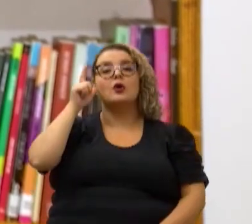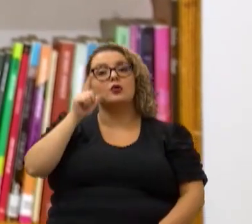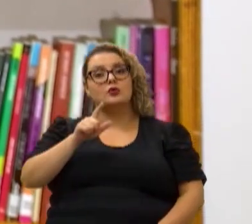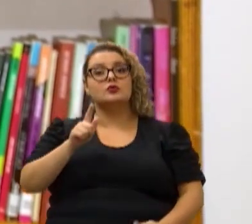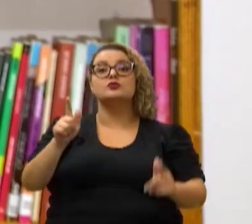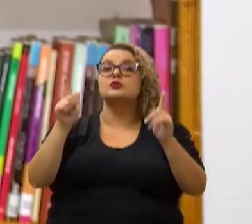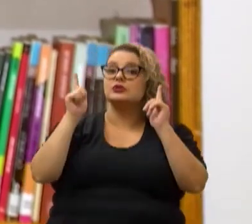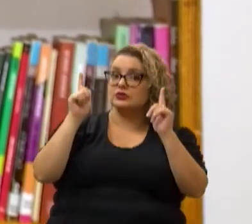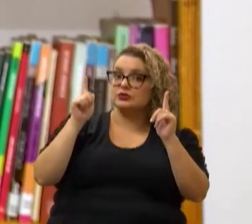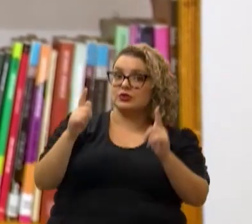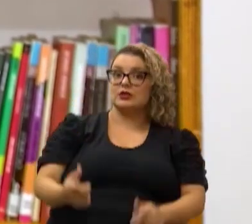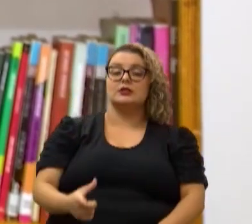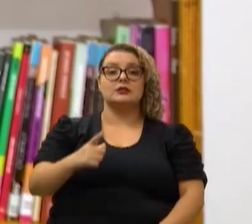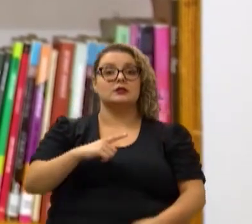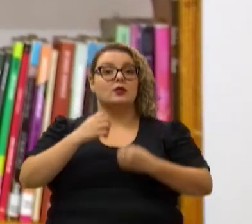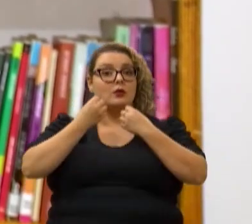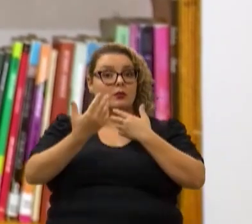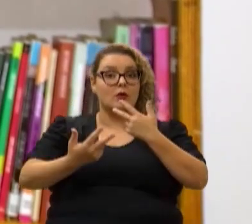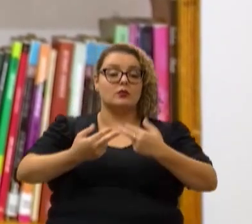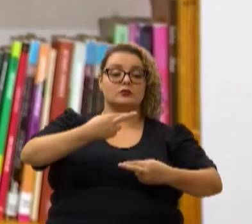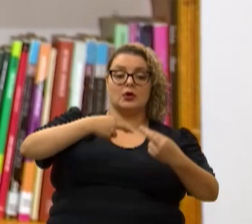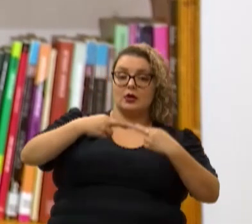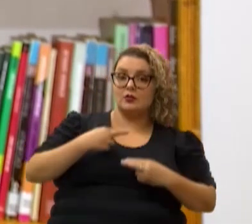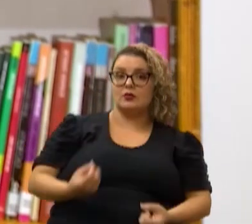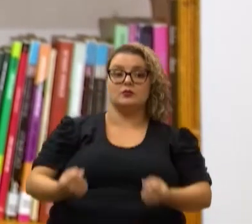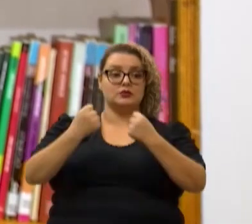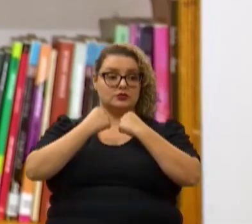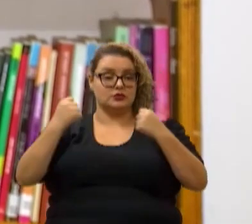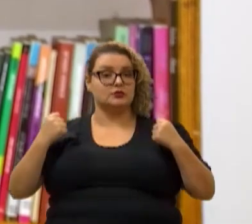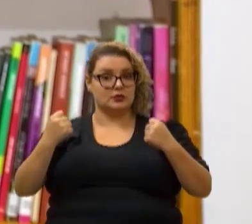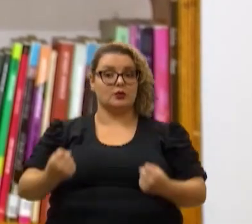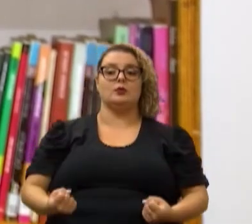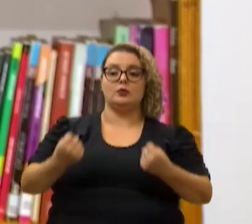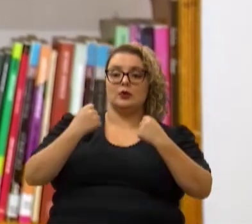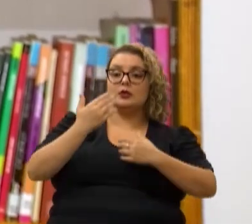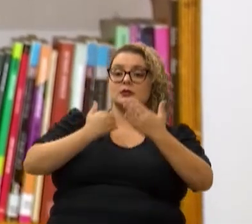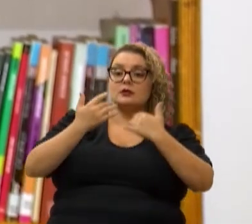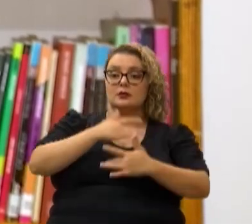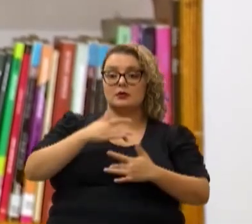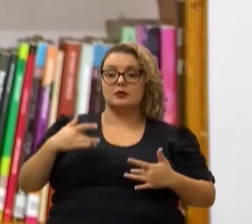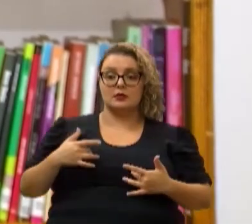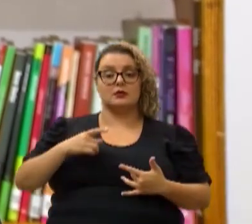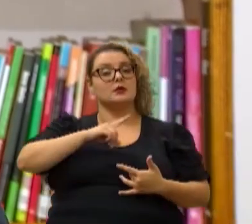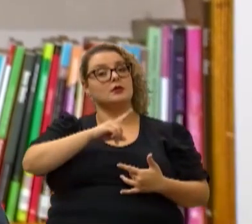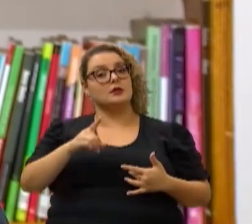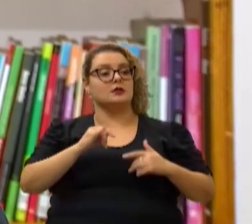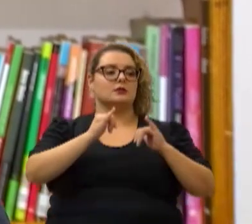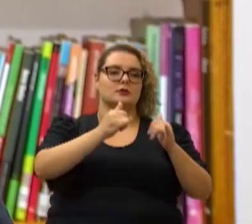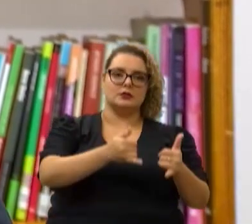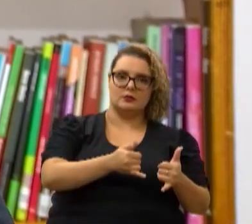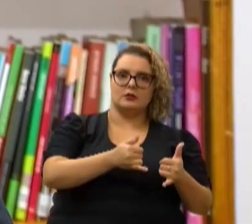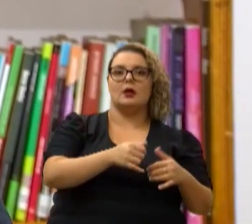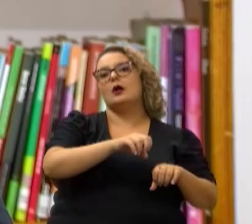consegue se divertir, ter bom relacionamento, fazer esporte, atividade física, se alimentar bem, sem deixar de lado, é